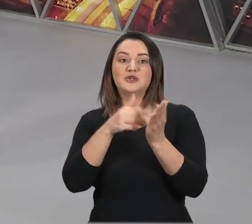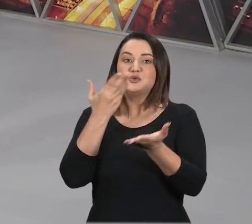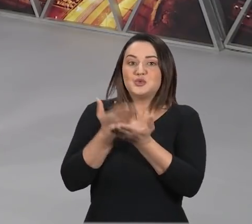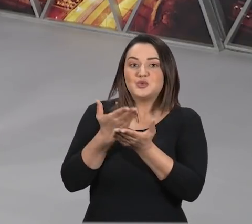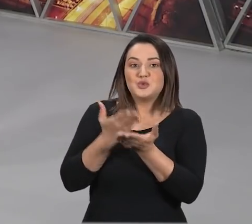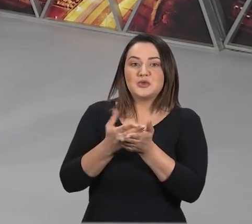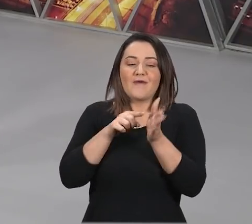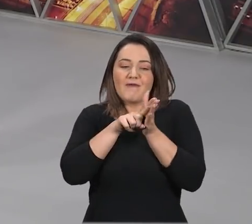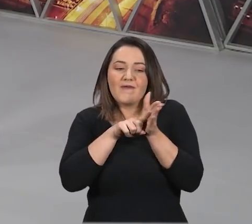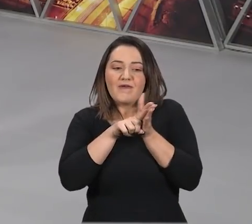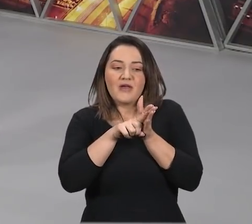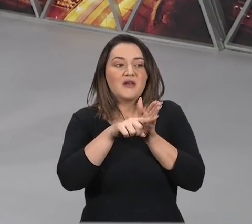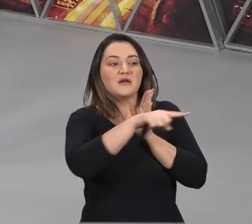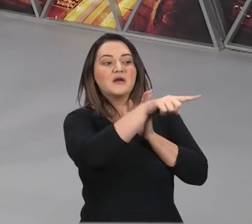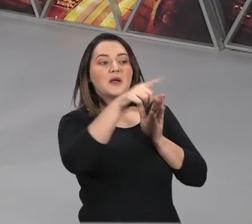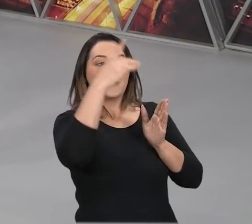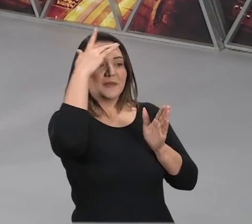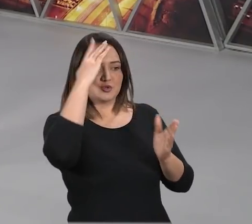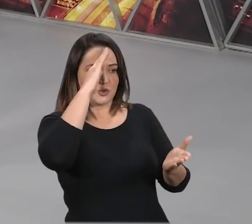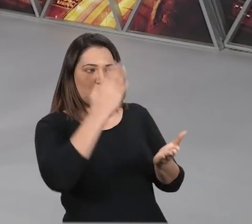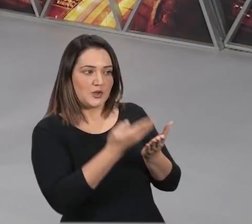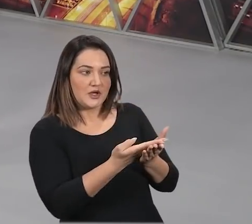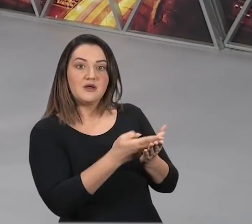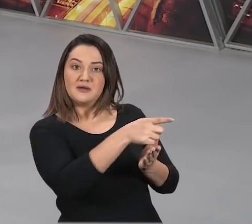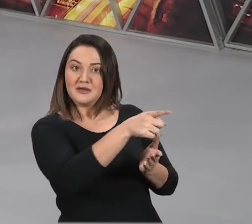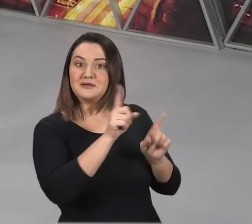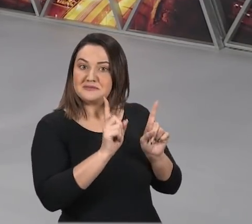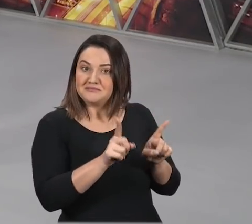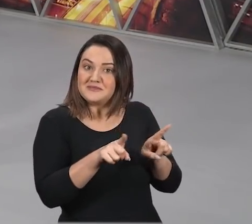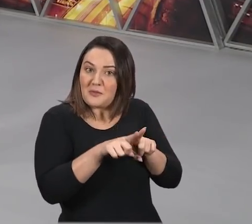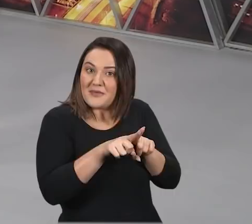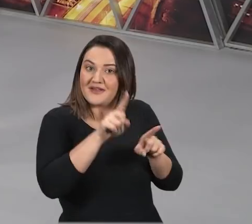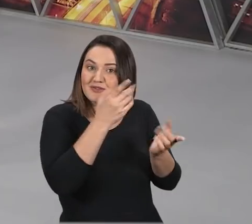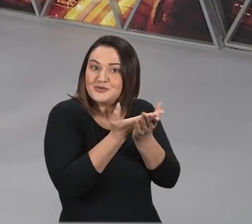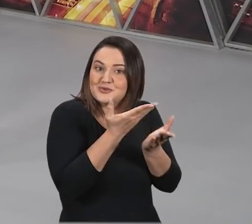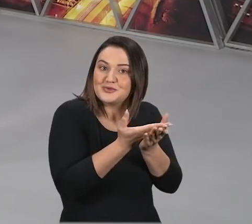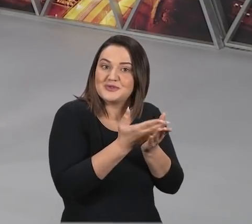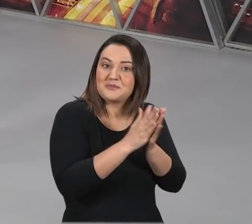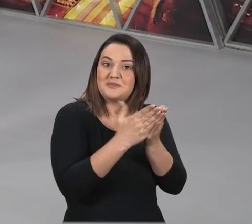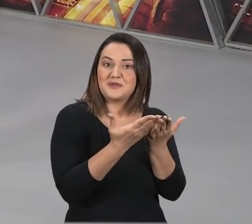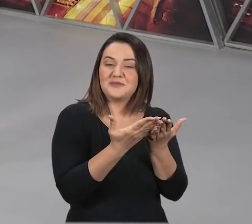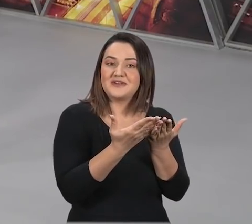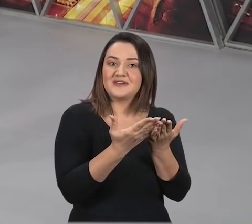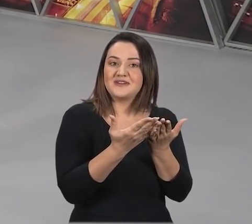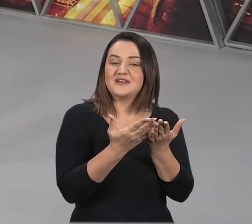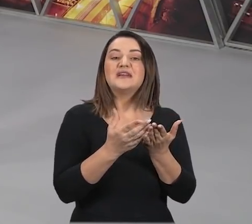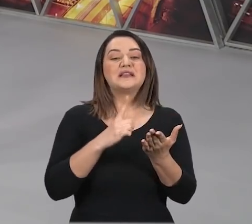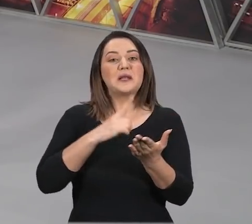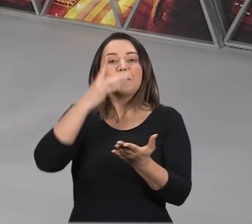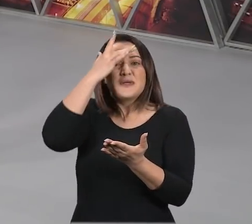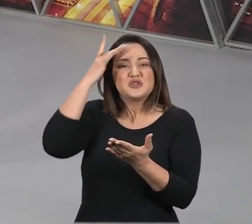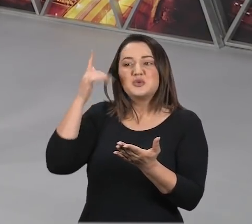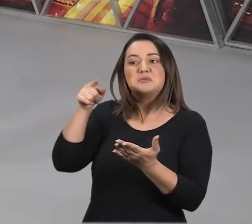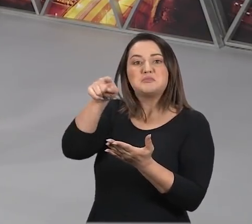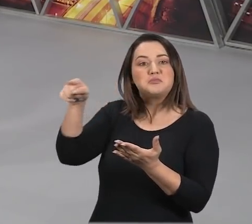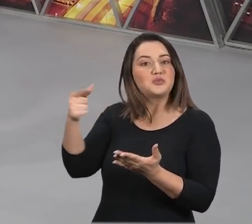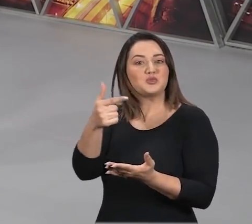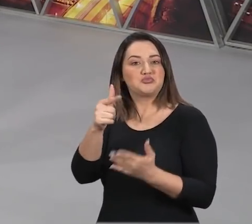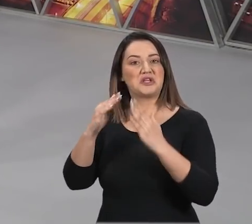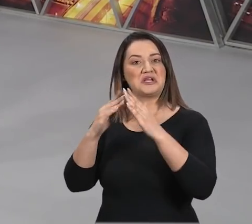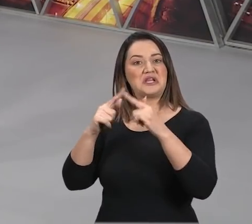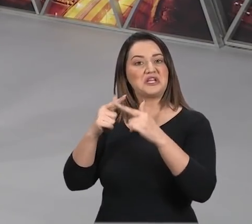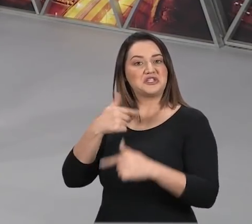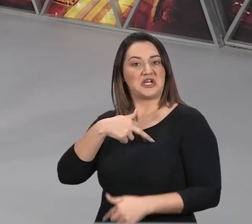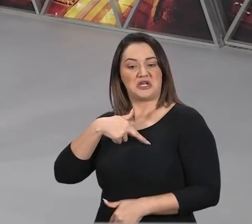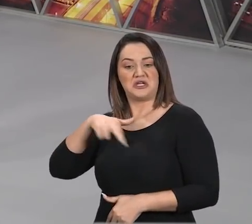e pessoas que não creem também estudam. Tem vários ateus que estudam a Bíblia e tem várias pessoas que não são de igreja